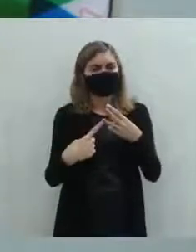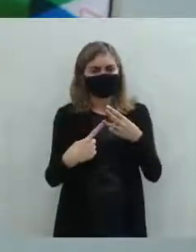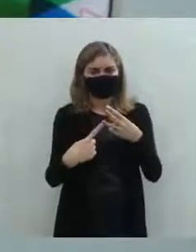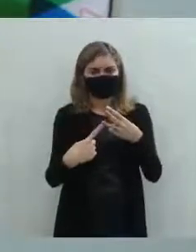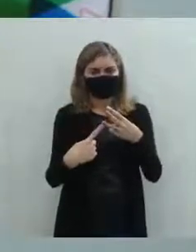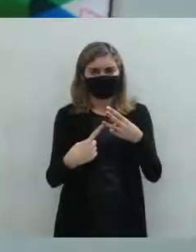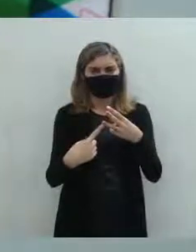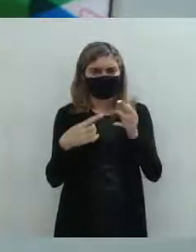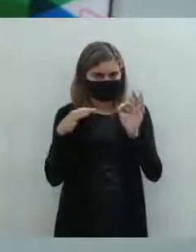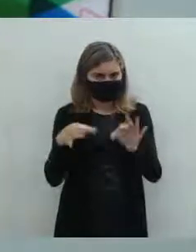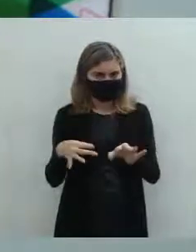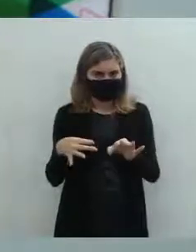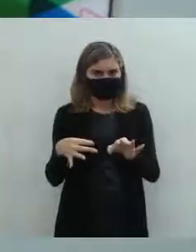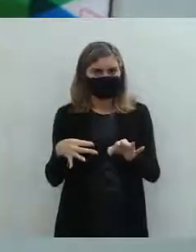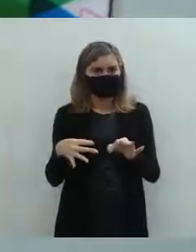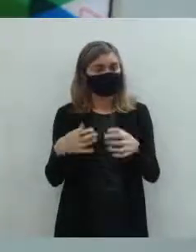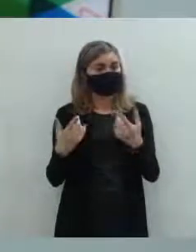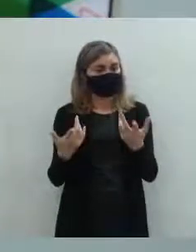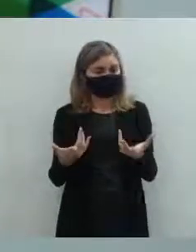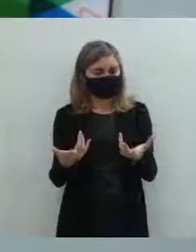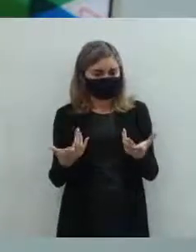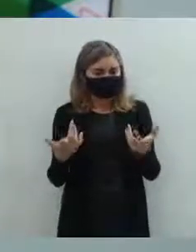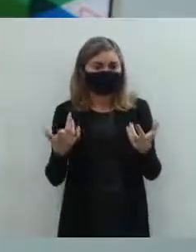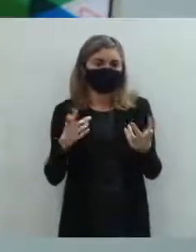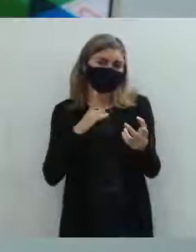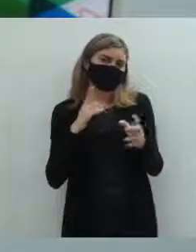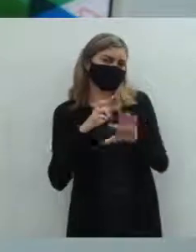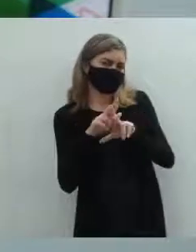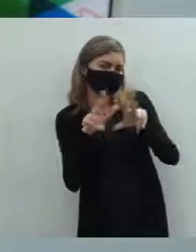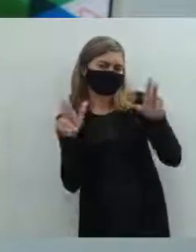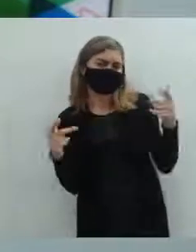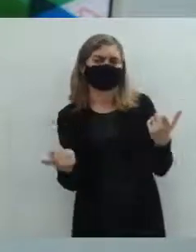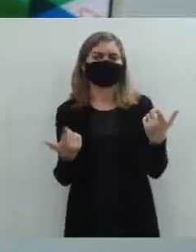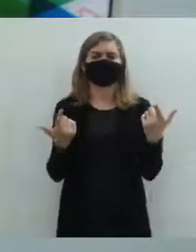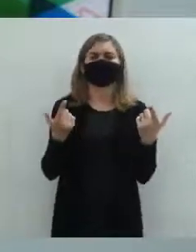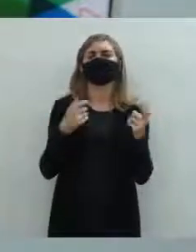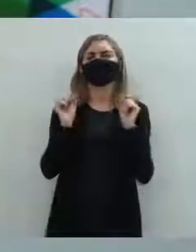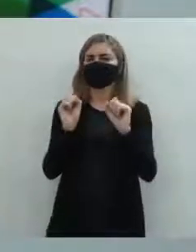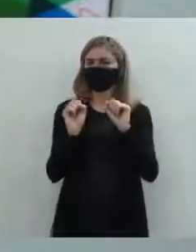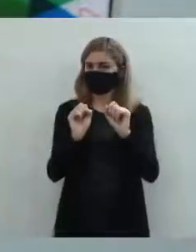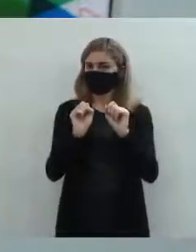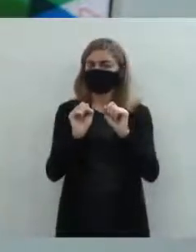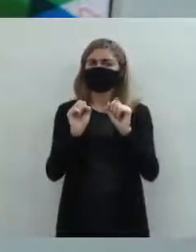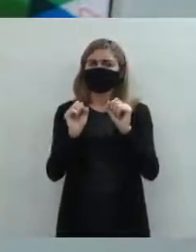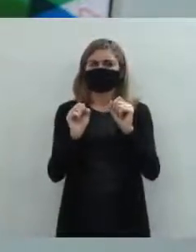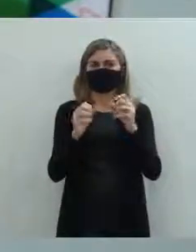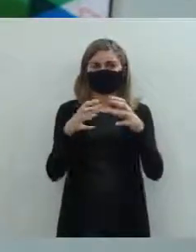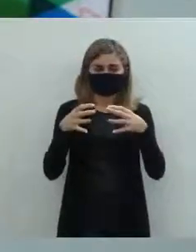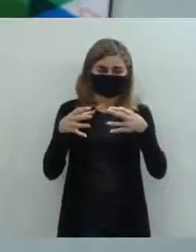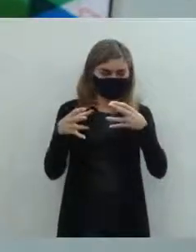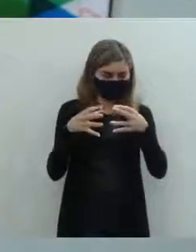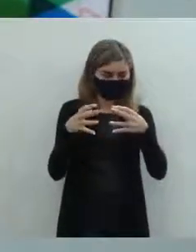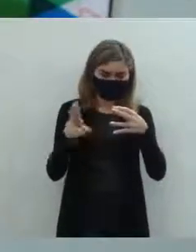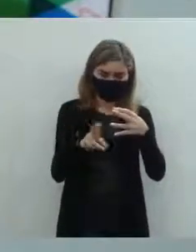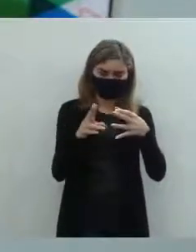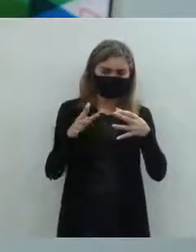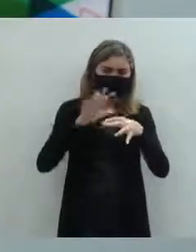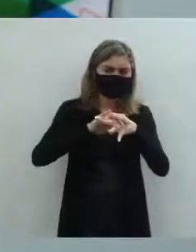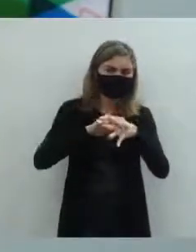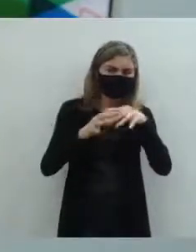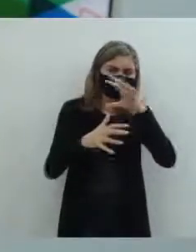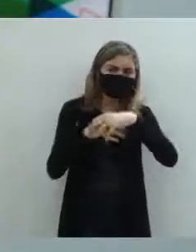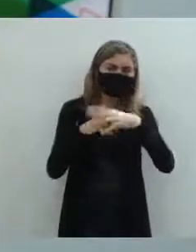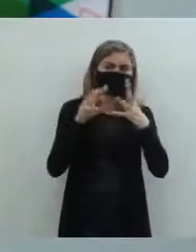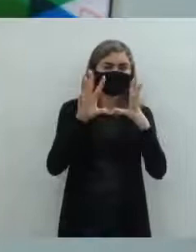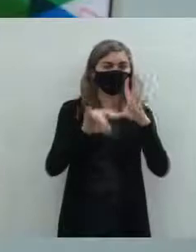aqui, tá, pessoal? Então, os elementos tridimensionais, nós podemos segurá-los,